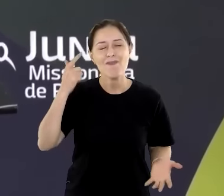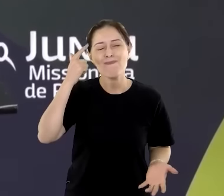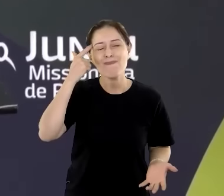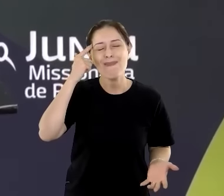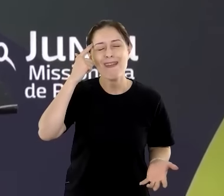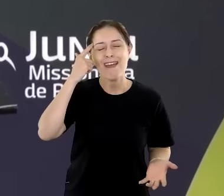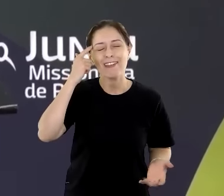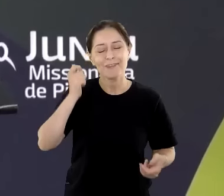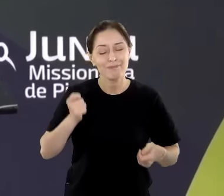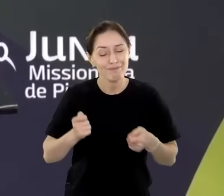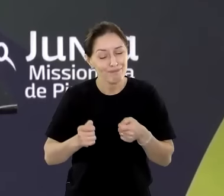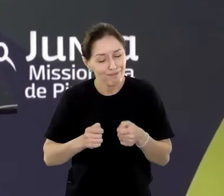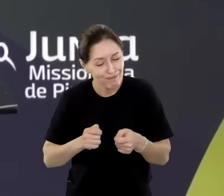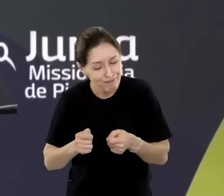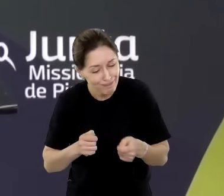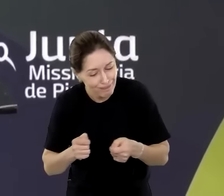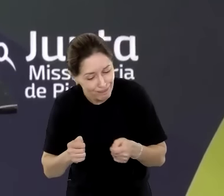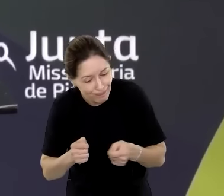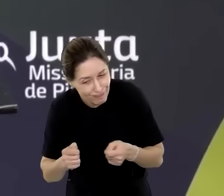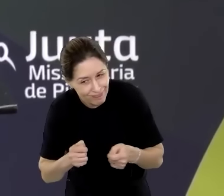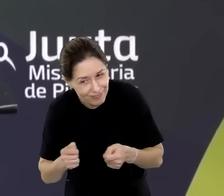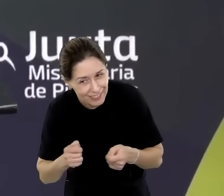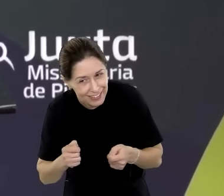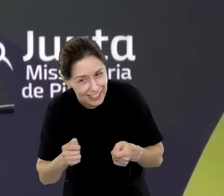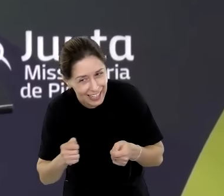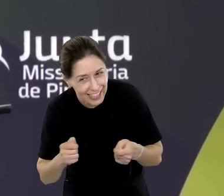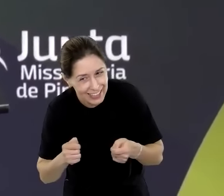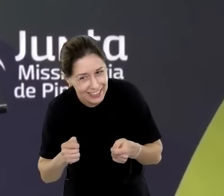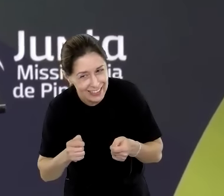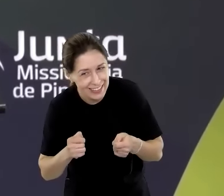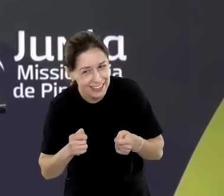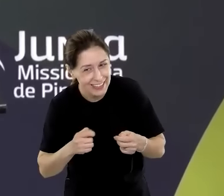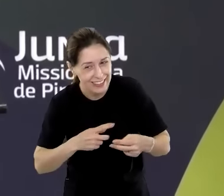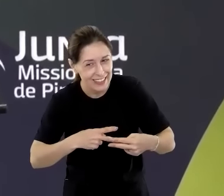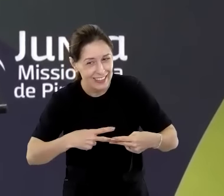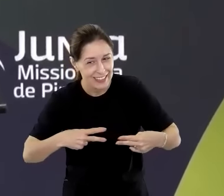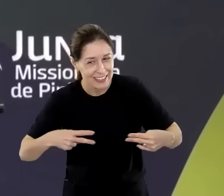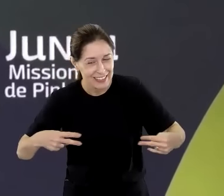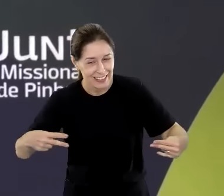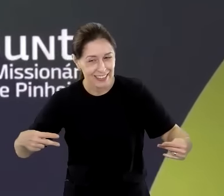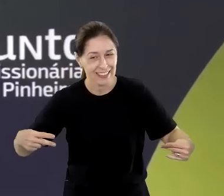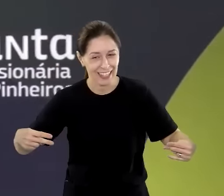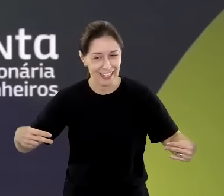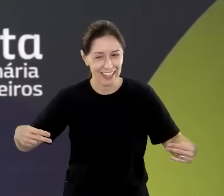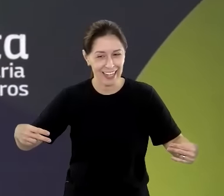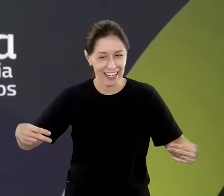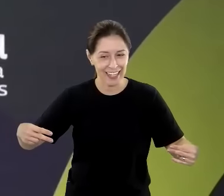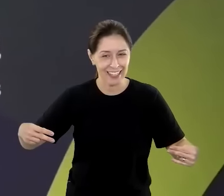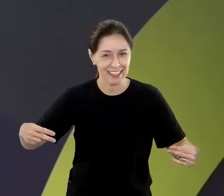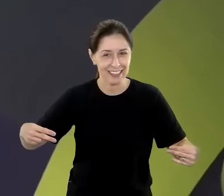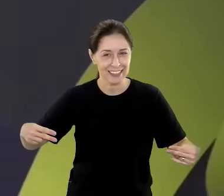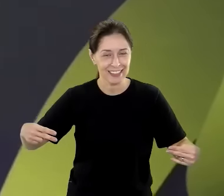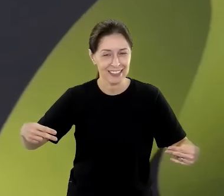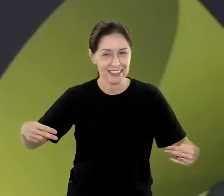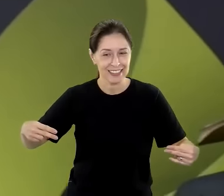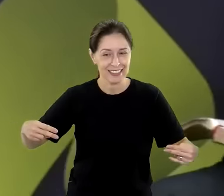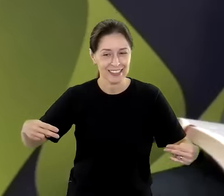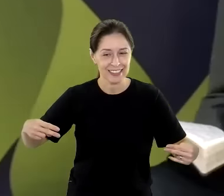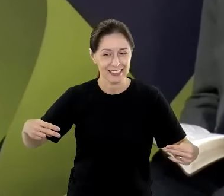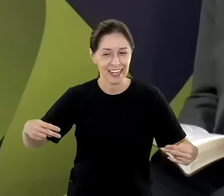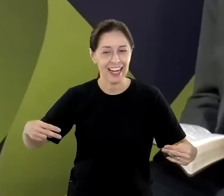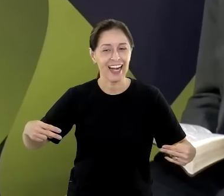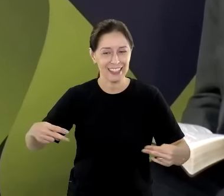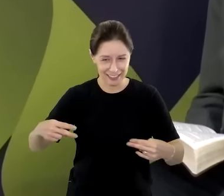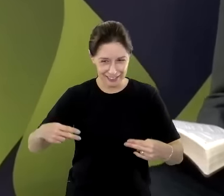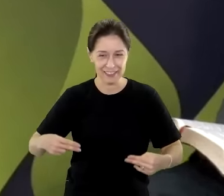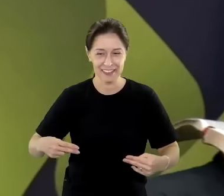mim, que Deus não tem as rédeas nas mãos. E nós fazemos o que Pedro fez no mar da Galileia: tiramos os olhos de